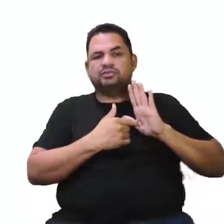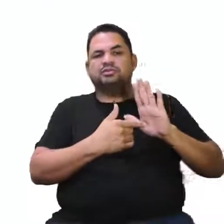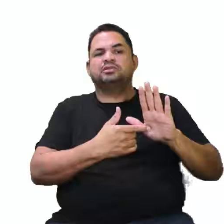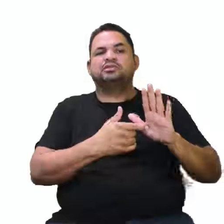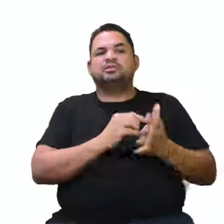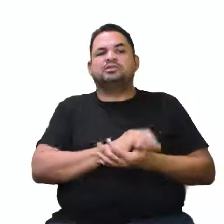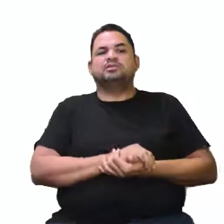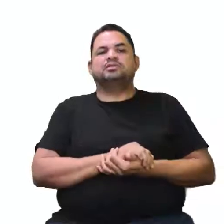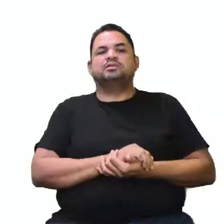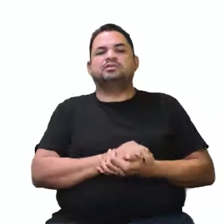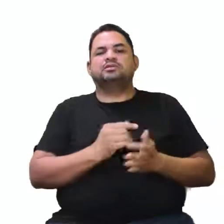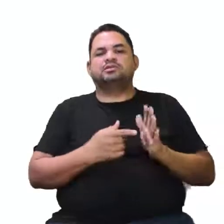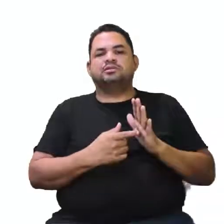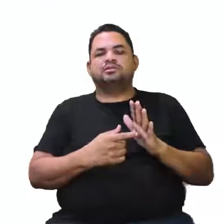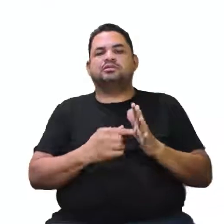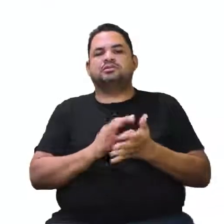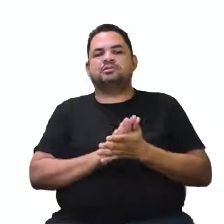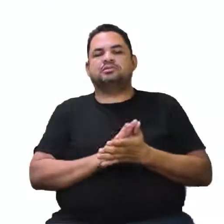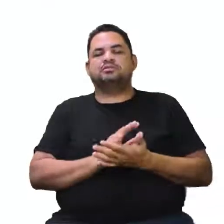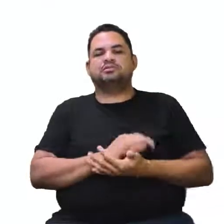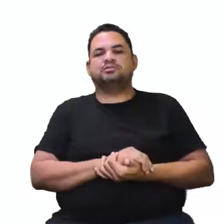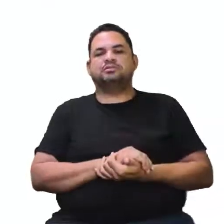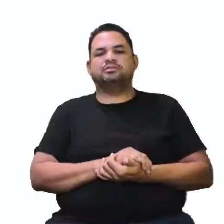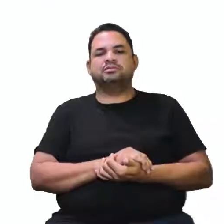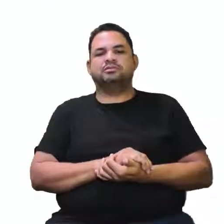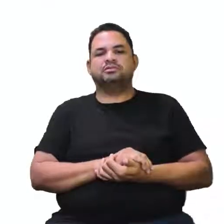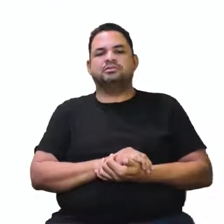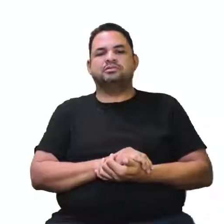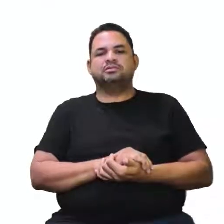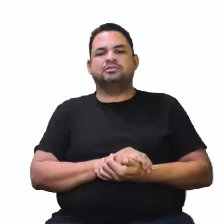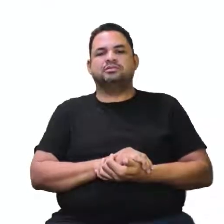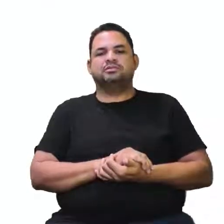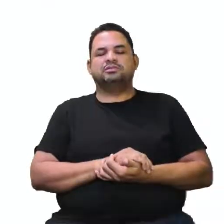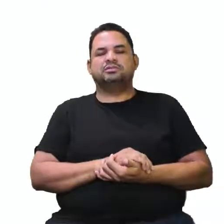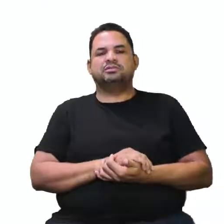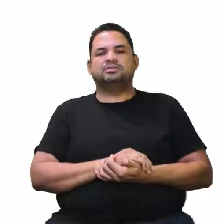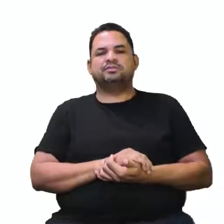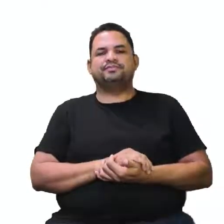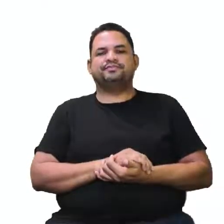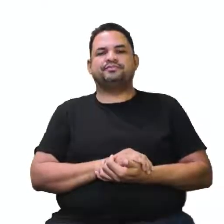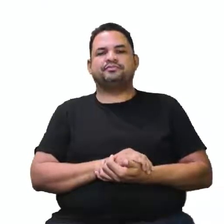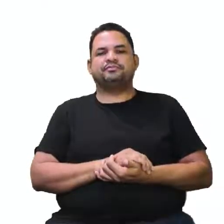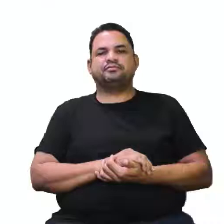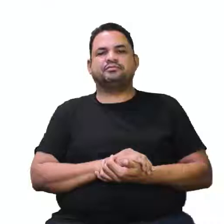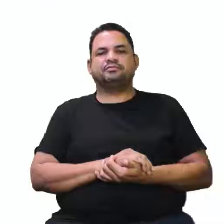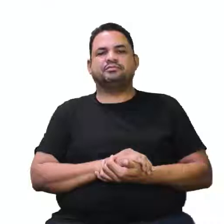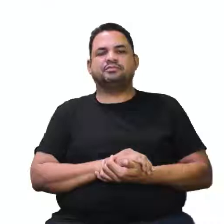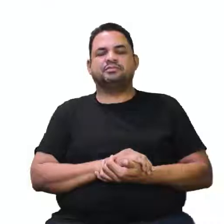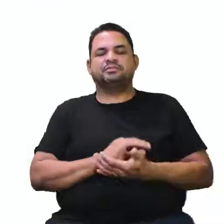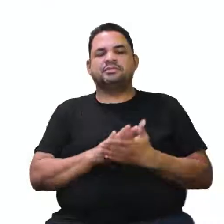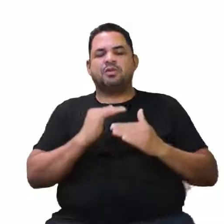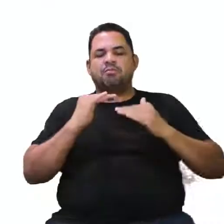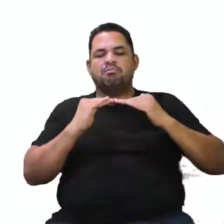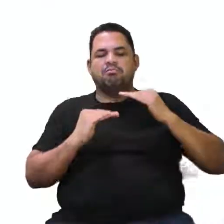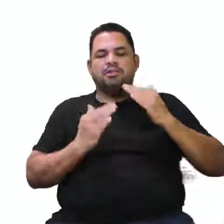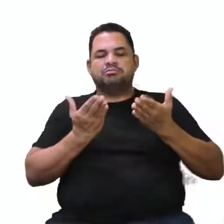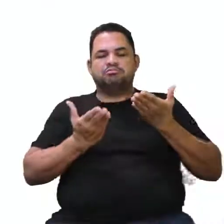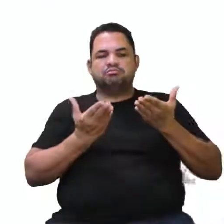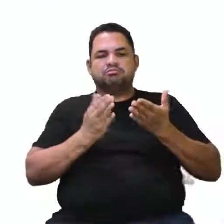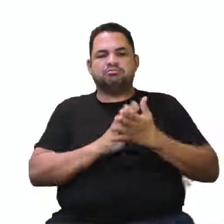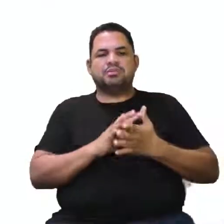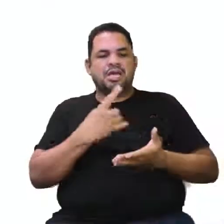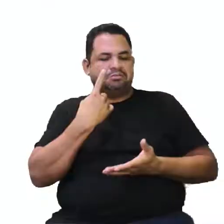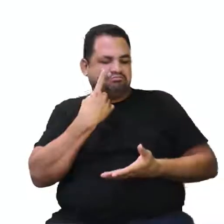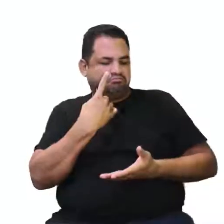representações que a prof já mencionou aqui com propriedade, né? Eu tô abaixo do peso, mas eu